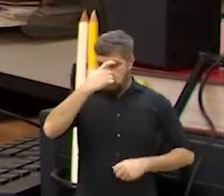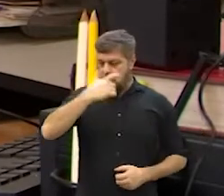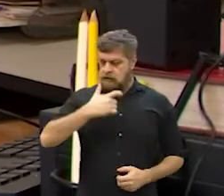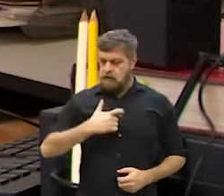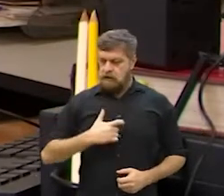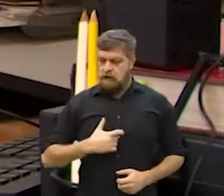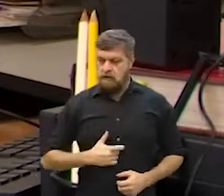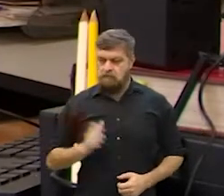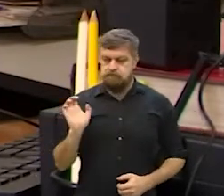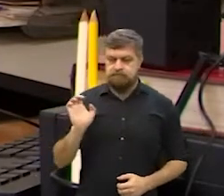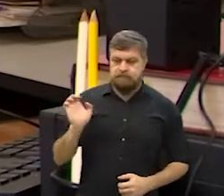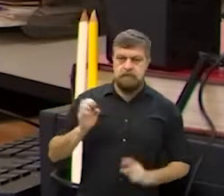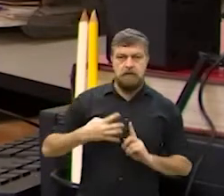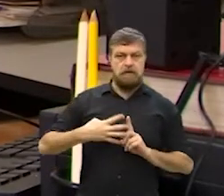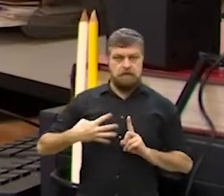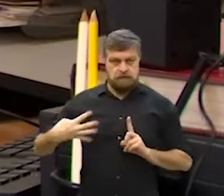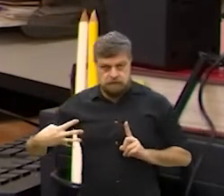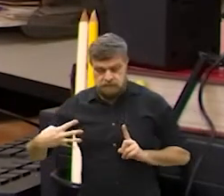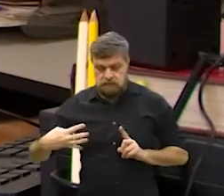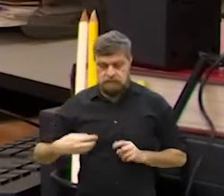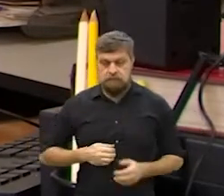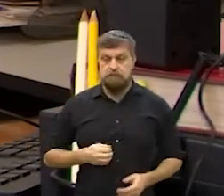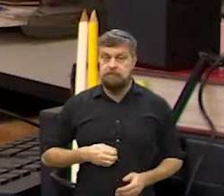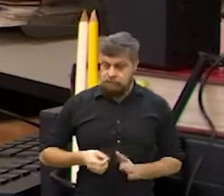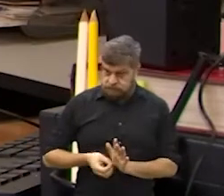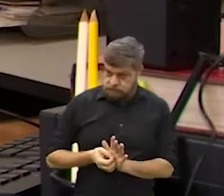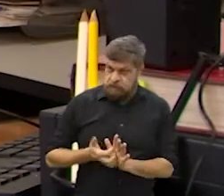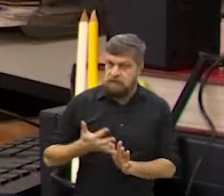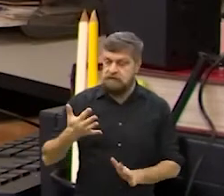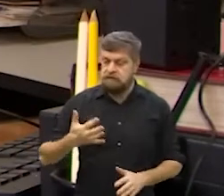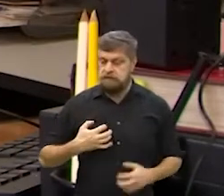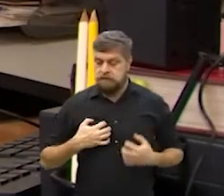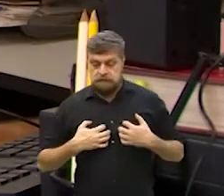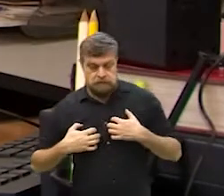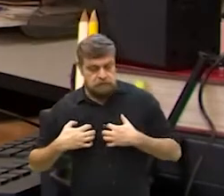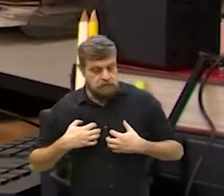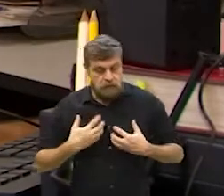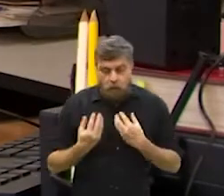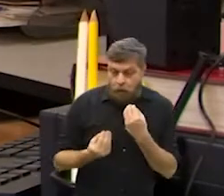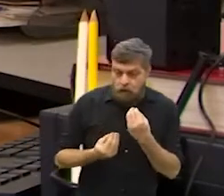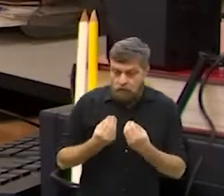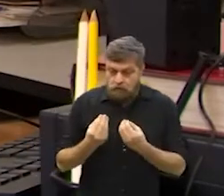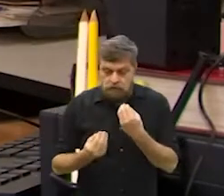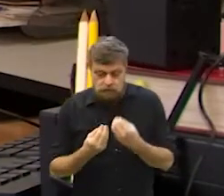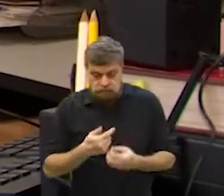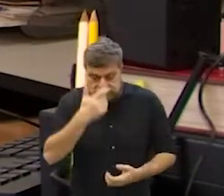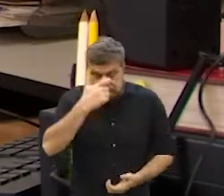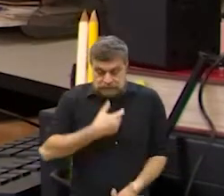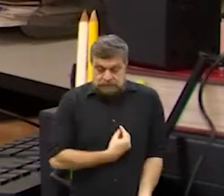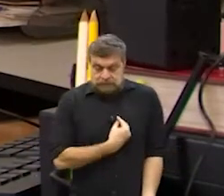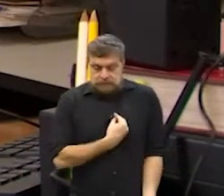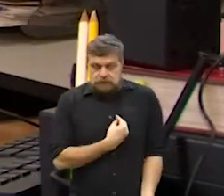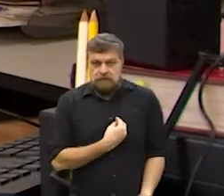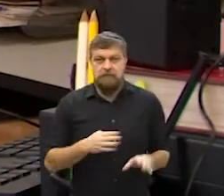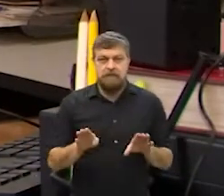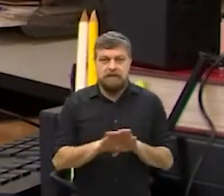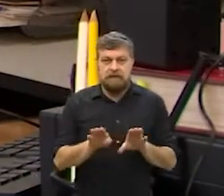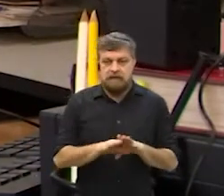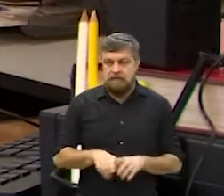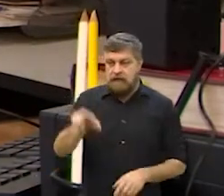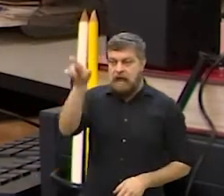susto quando ela se descobre é muitas vezes né então tem que aprender a lidar com isso